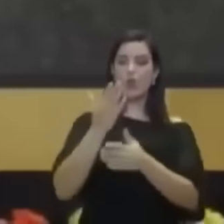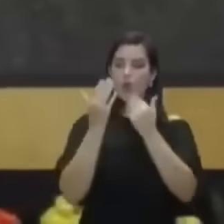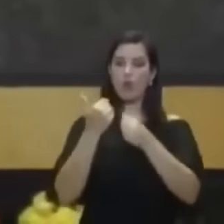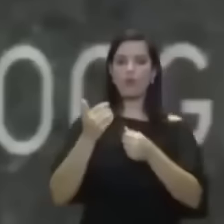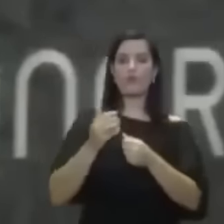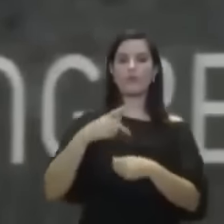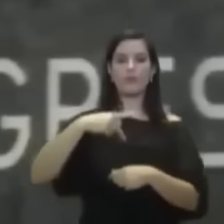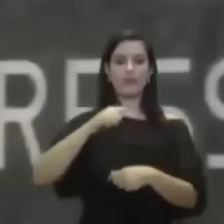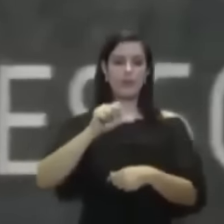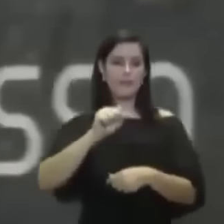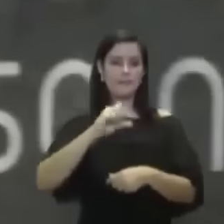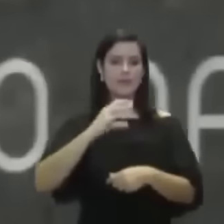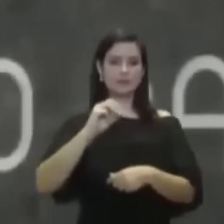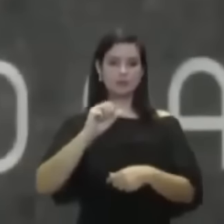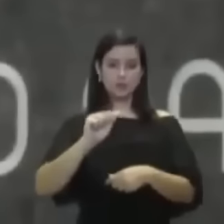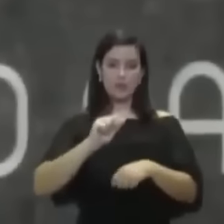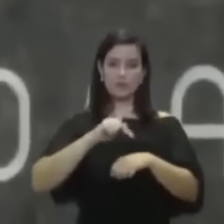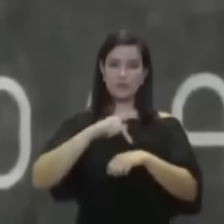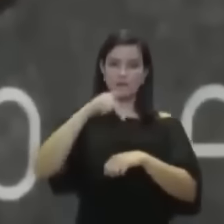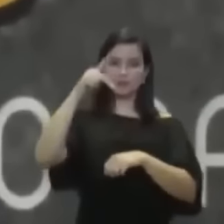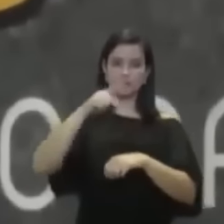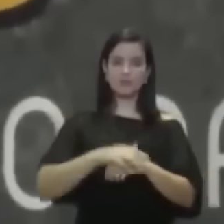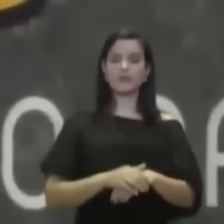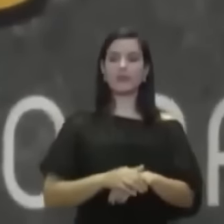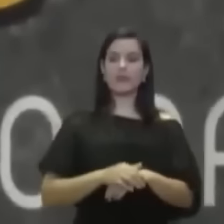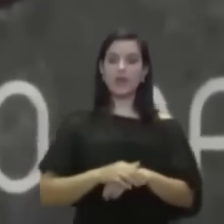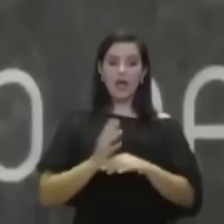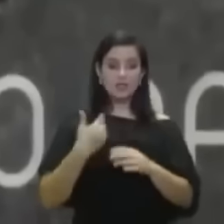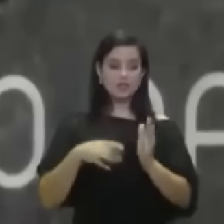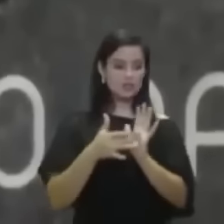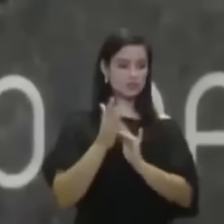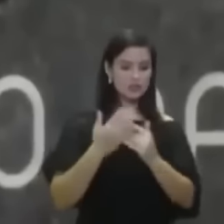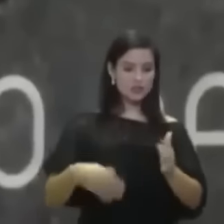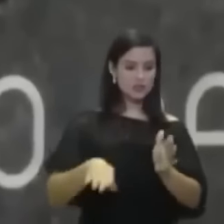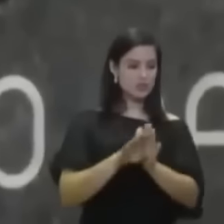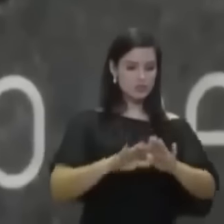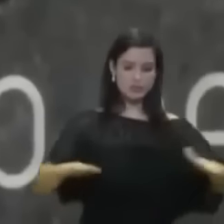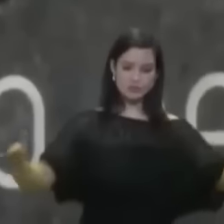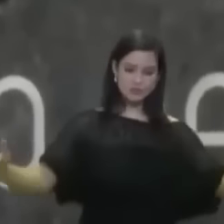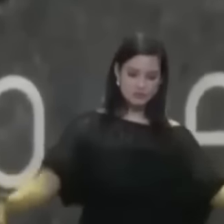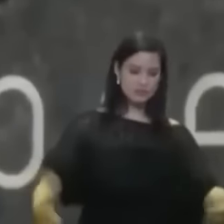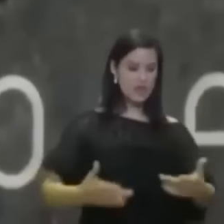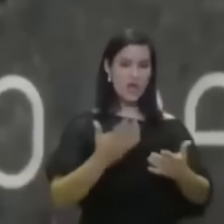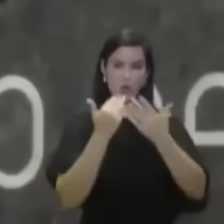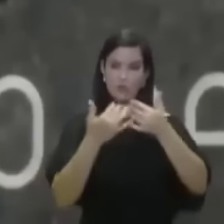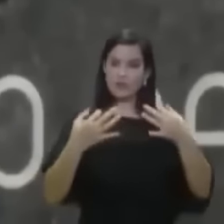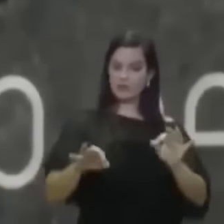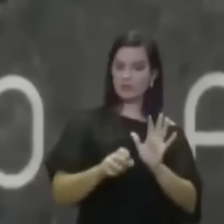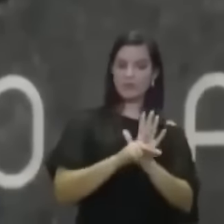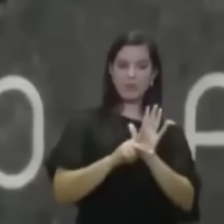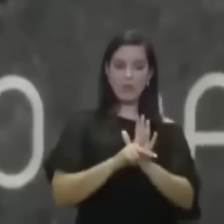mergulhado na sombra da cruz, a mesa estava posta, o cordeiro assado, as ervas amargas, o pão